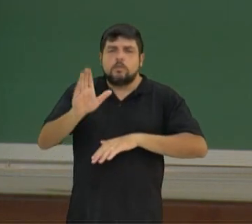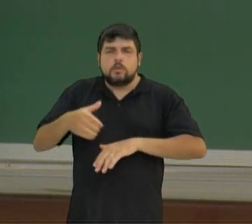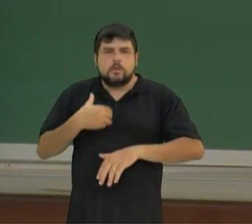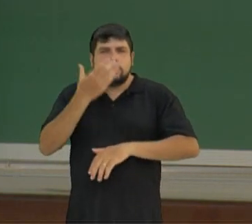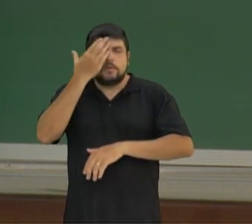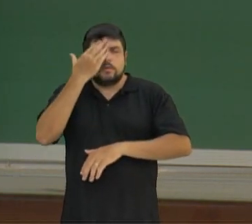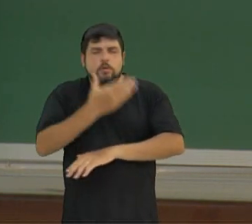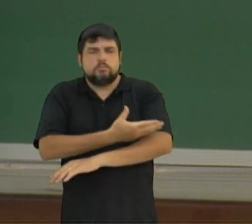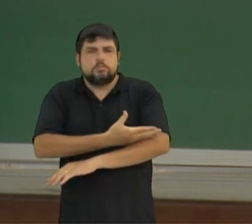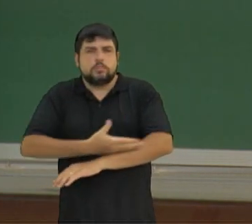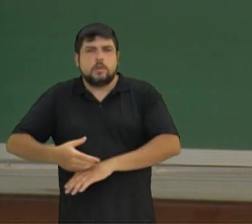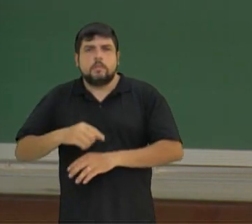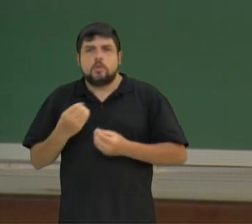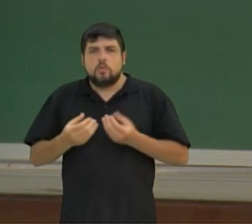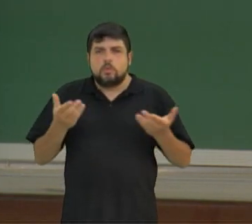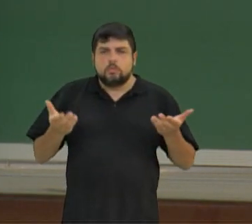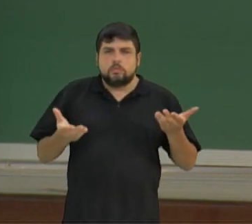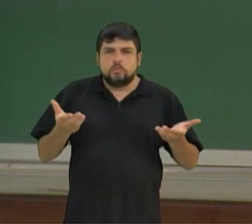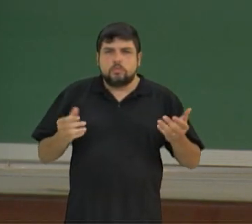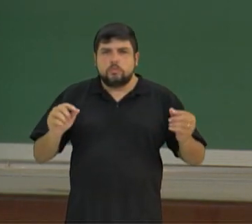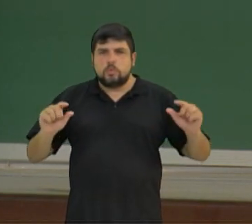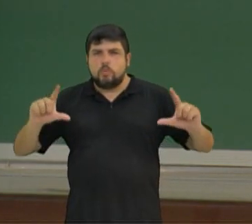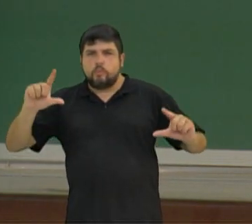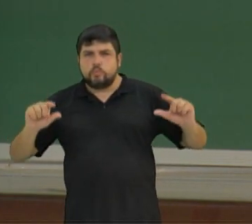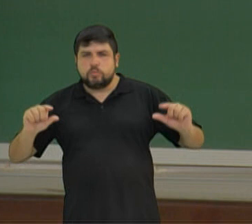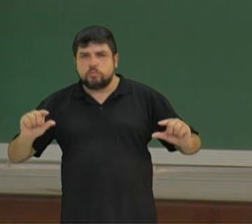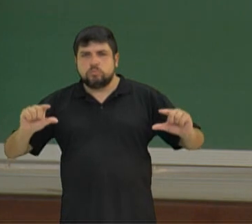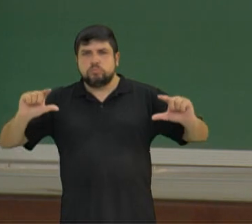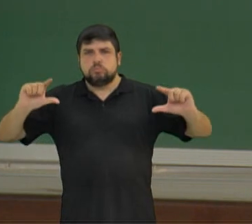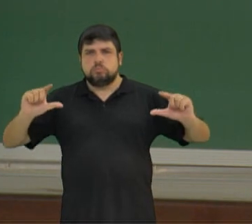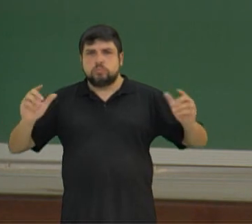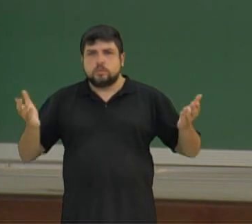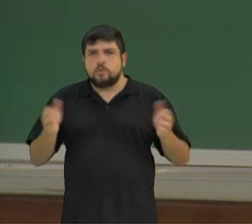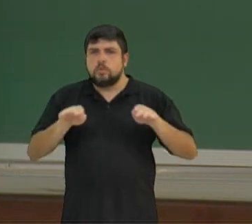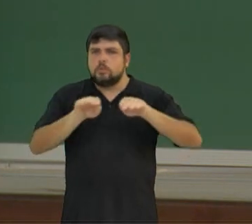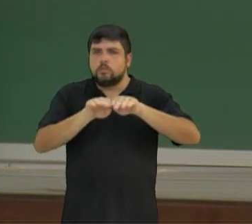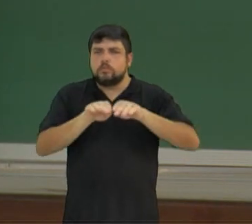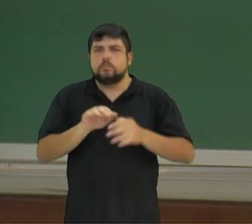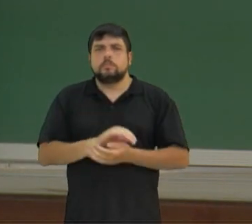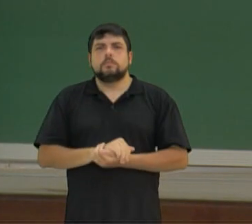o balanceamento para igualar as quantidades dentro da reação. Certo?